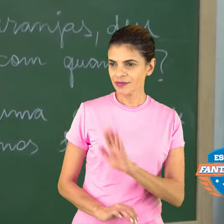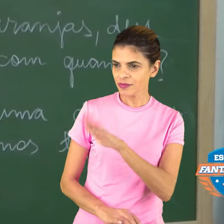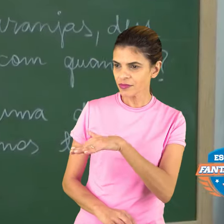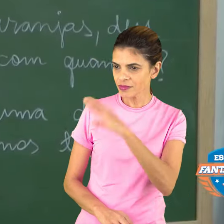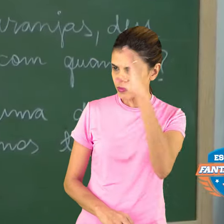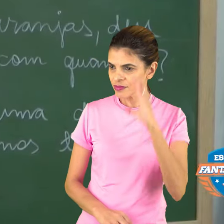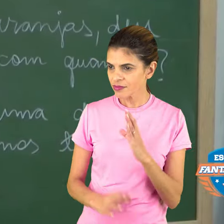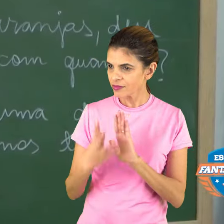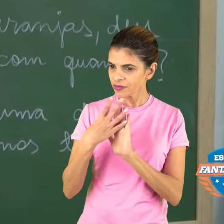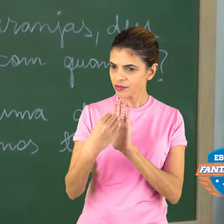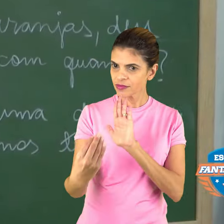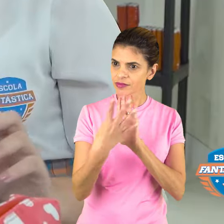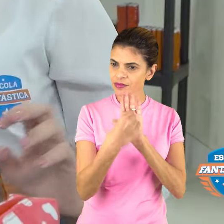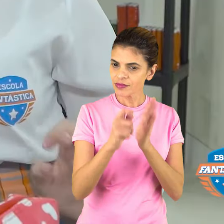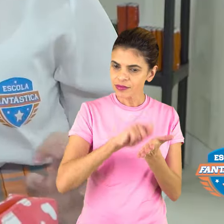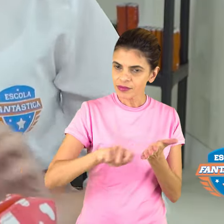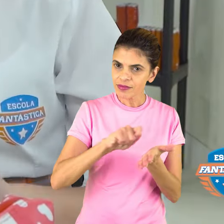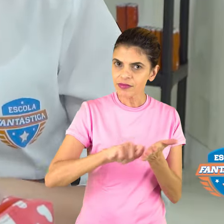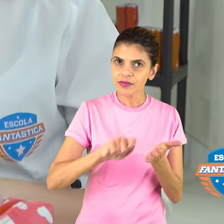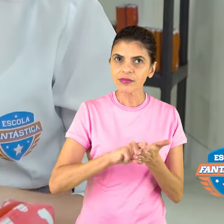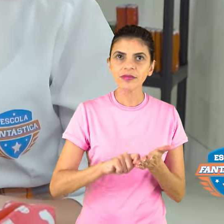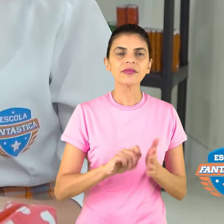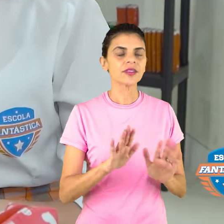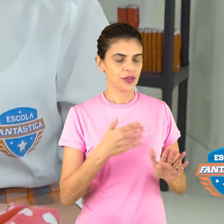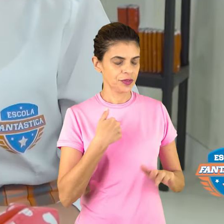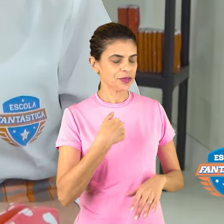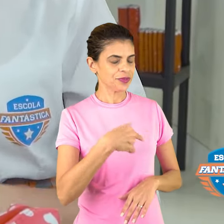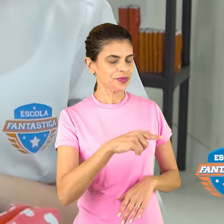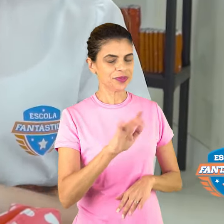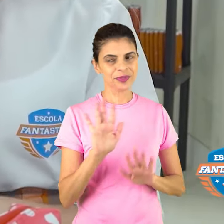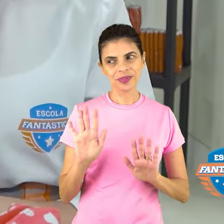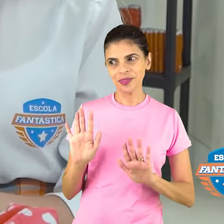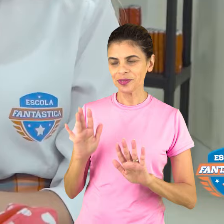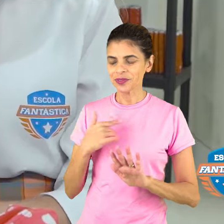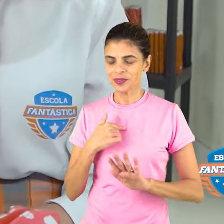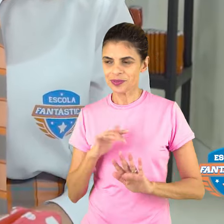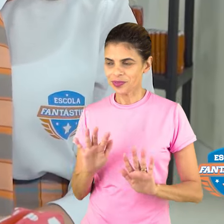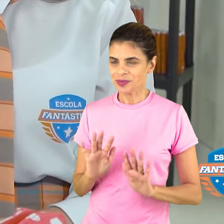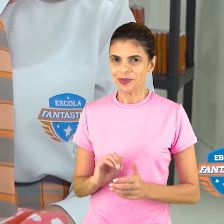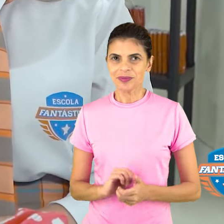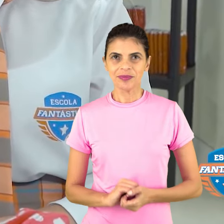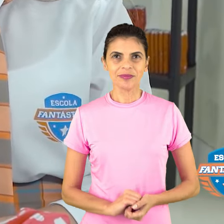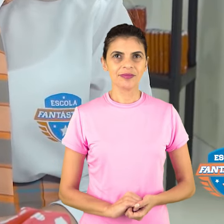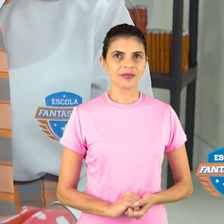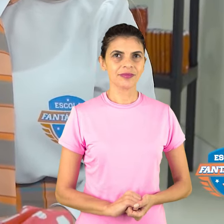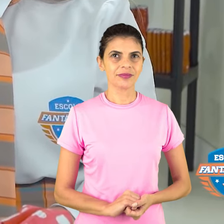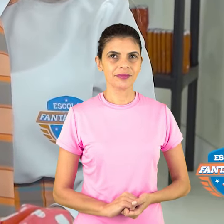Camila, você não vai copiar a matéria? Ah, é claro, professora. Vou sim.